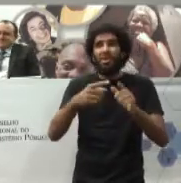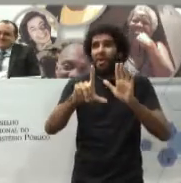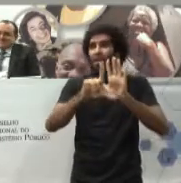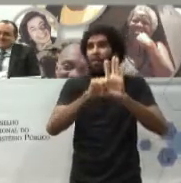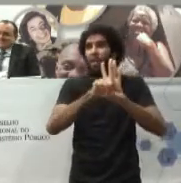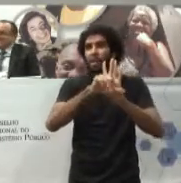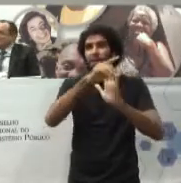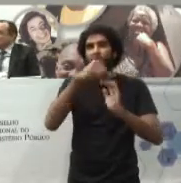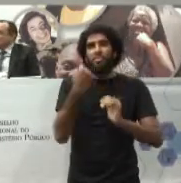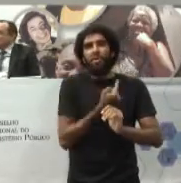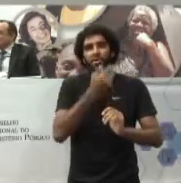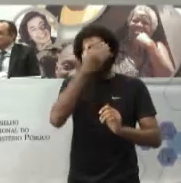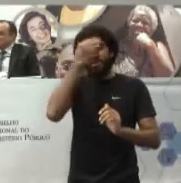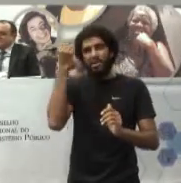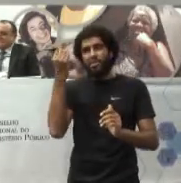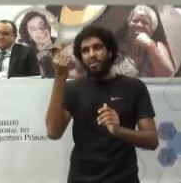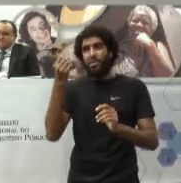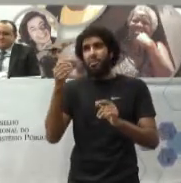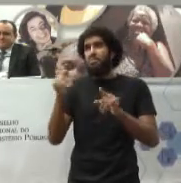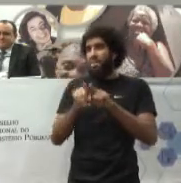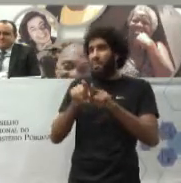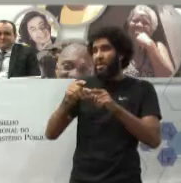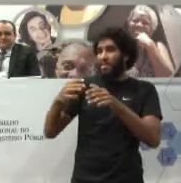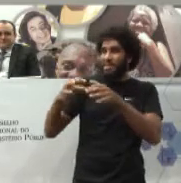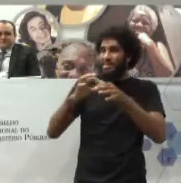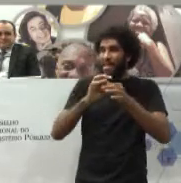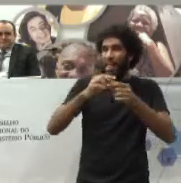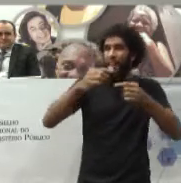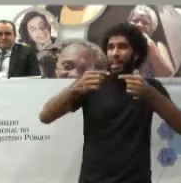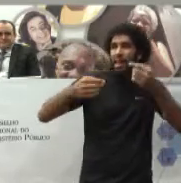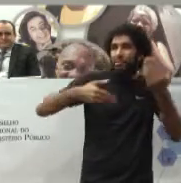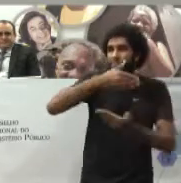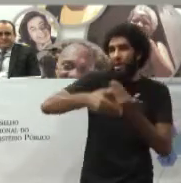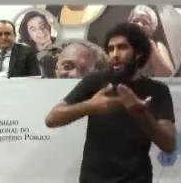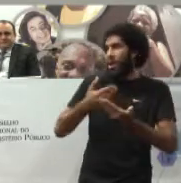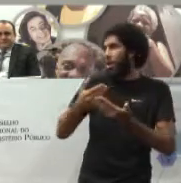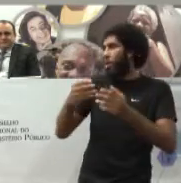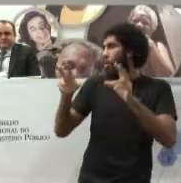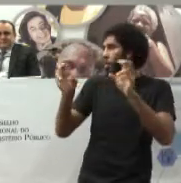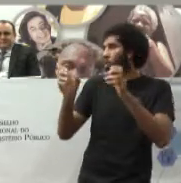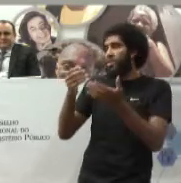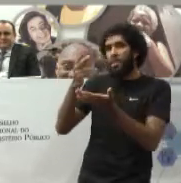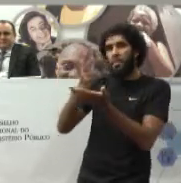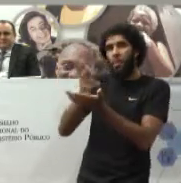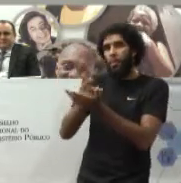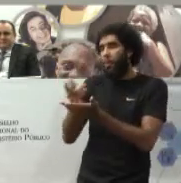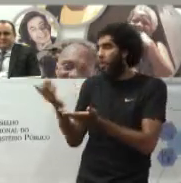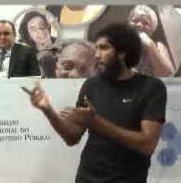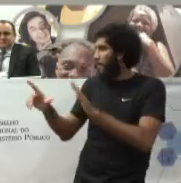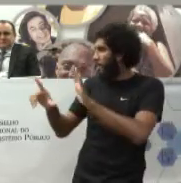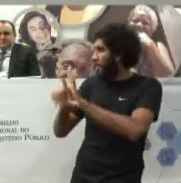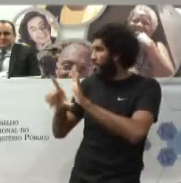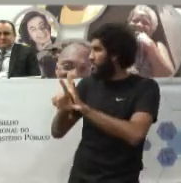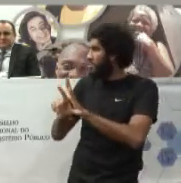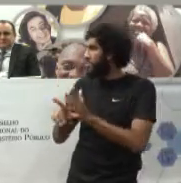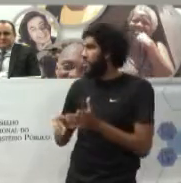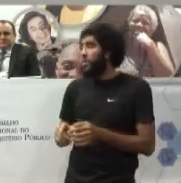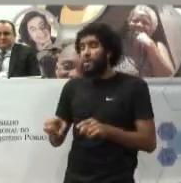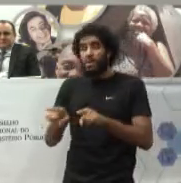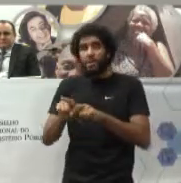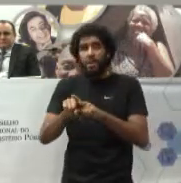esquecida e que dialoga com esse tema que a lei 8.142 que diz respeito à gestão participativa e o